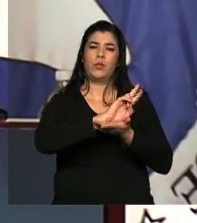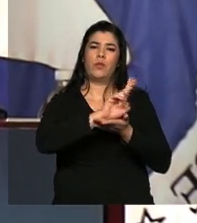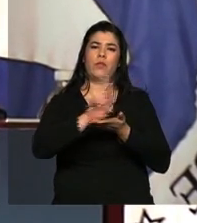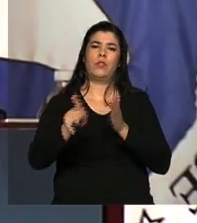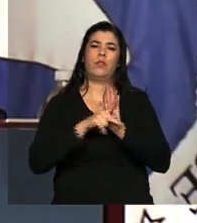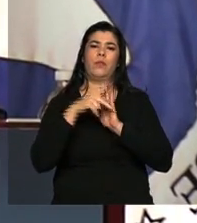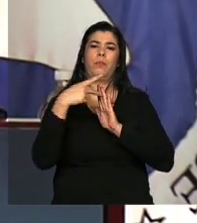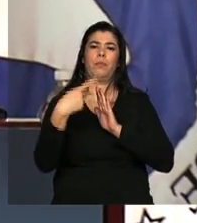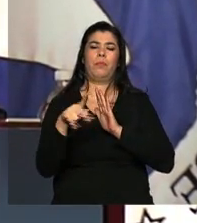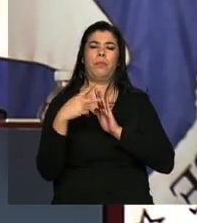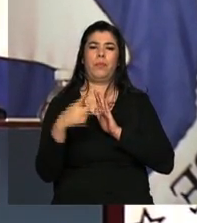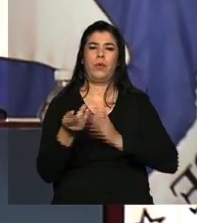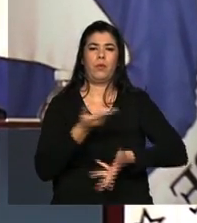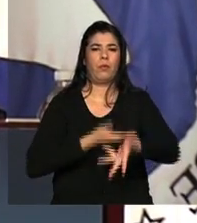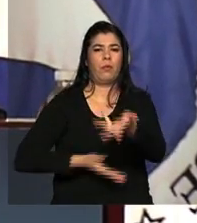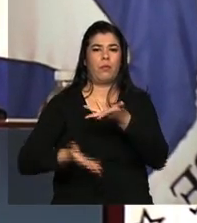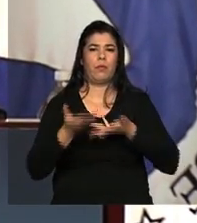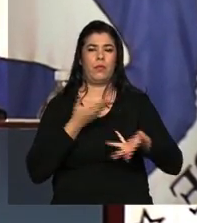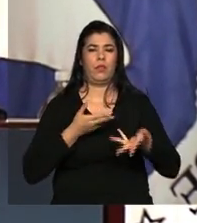próprias relações com o mundo,